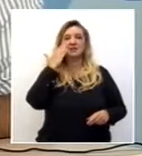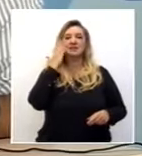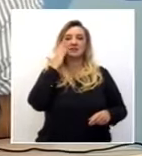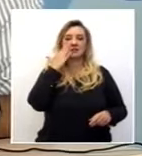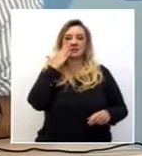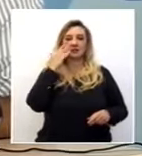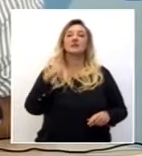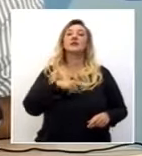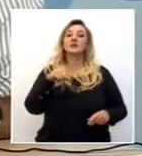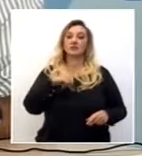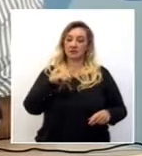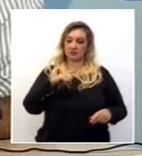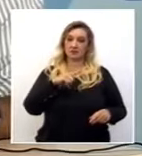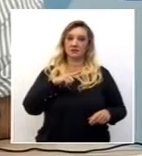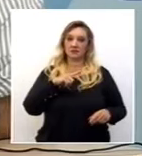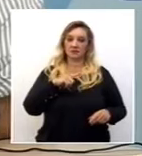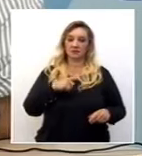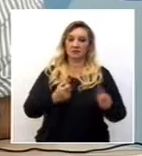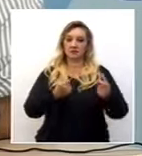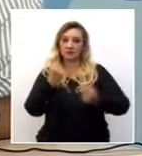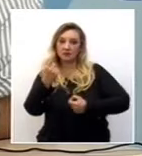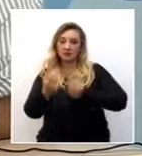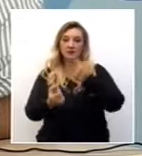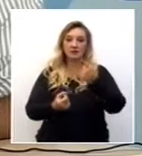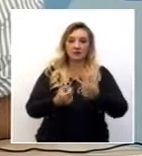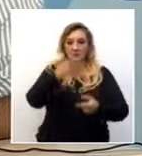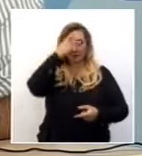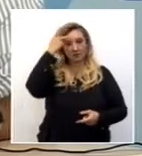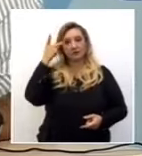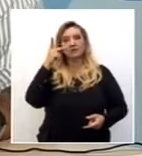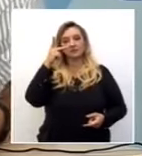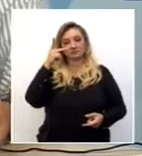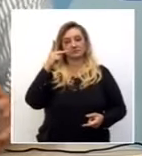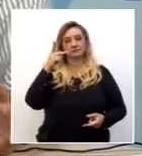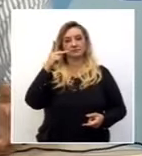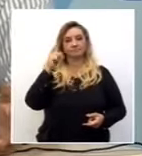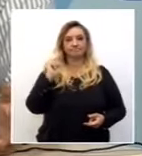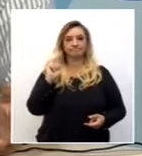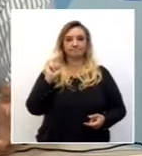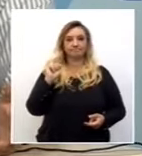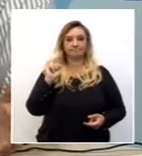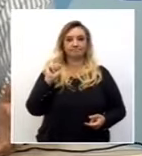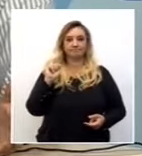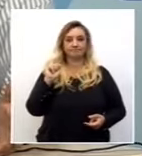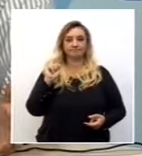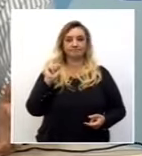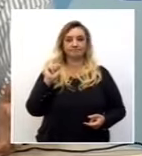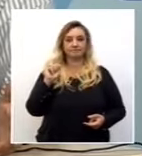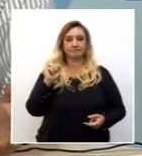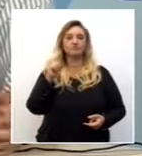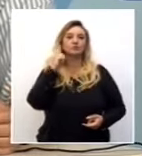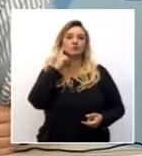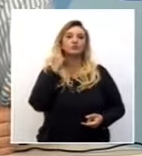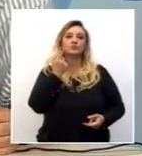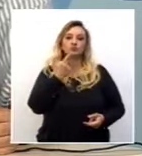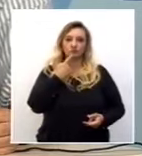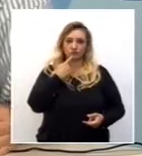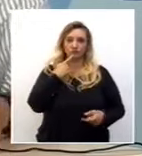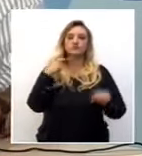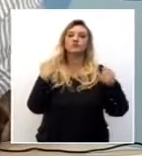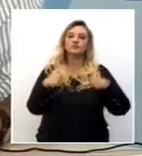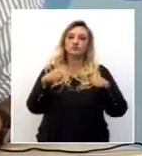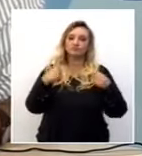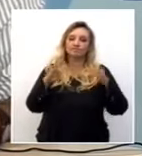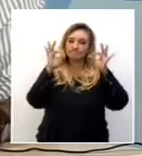que existem ainda pessoas que têm algum tipo de problema auditivo. Sim. E